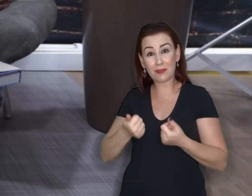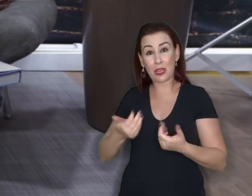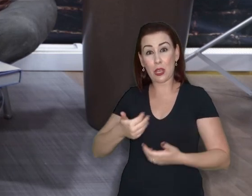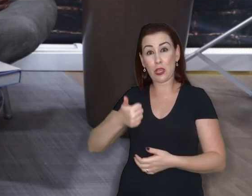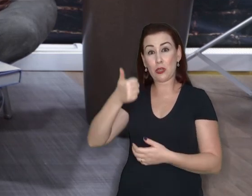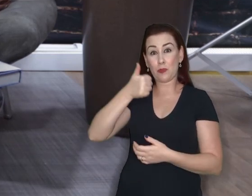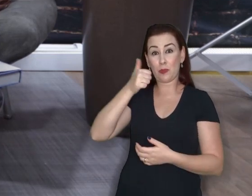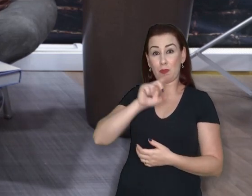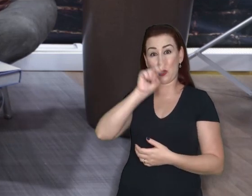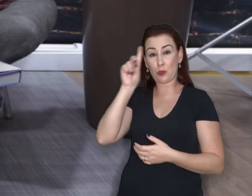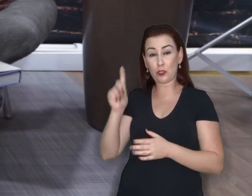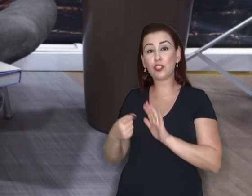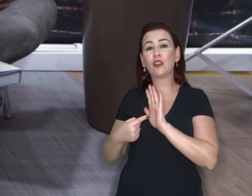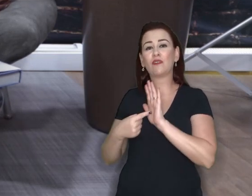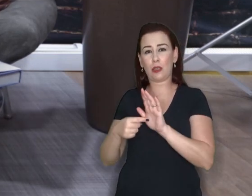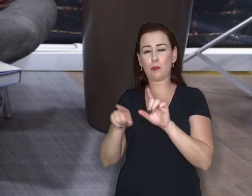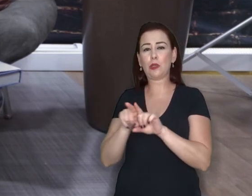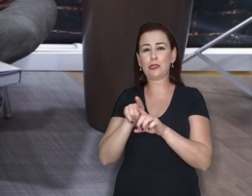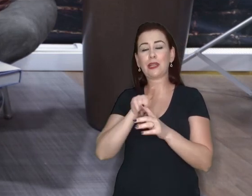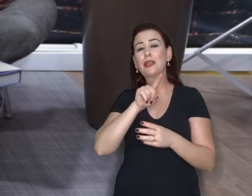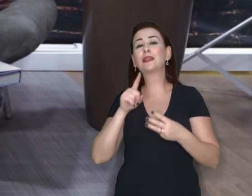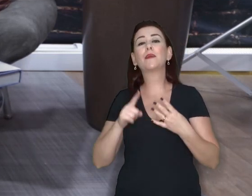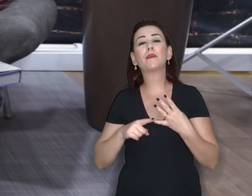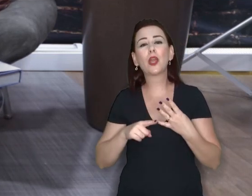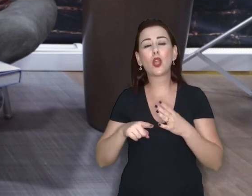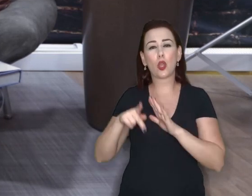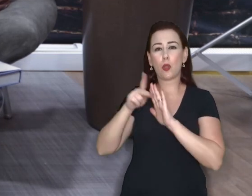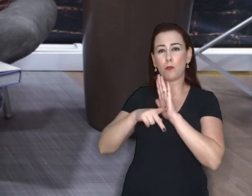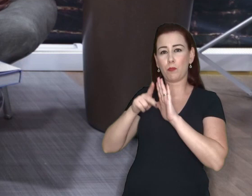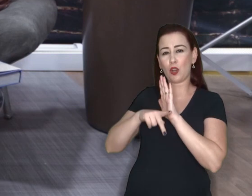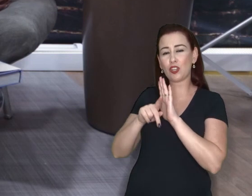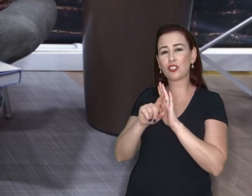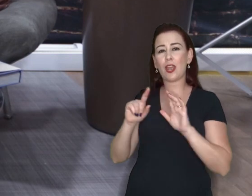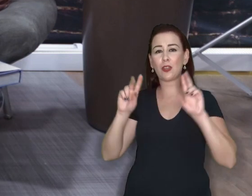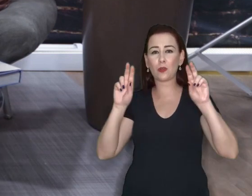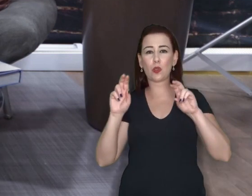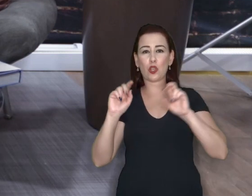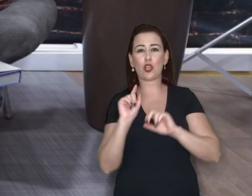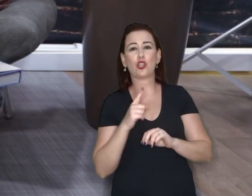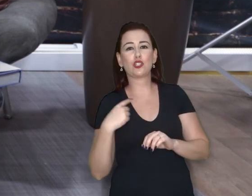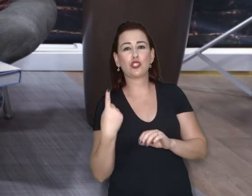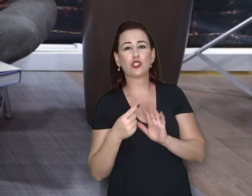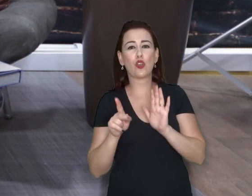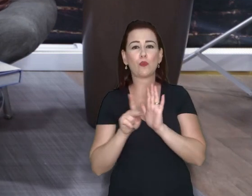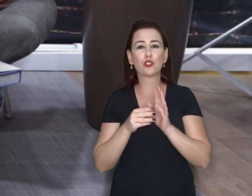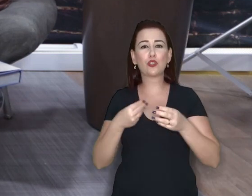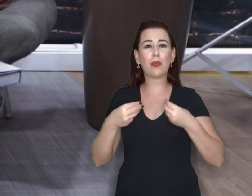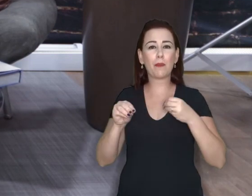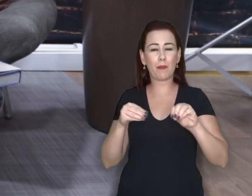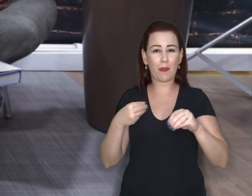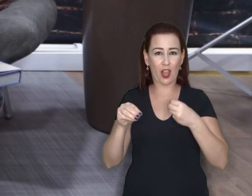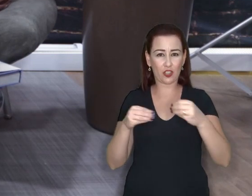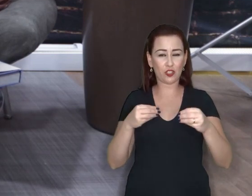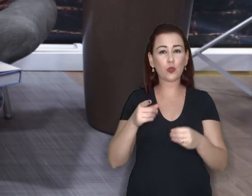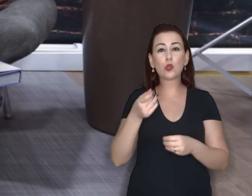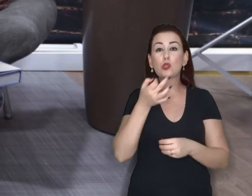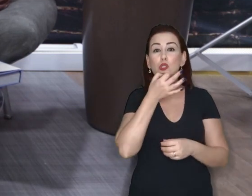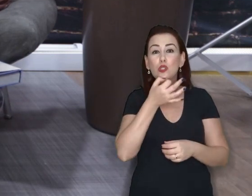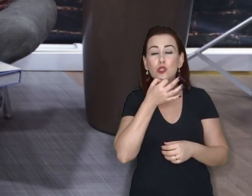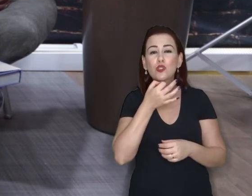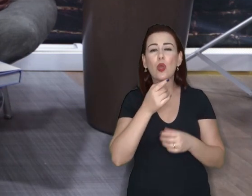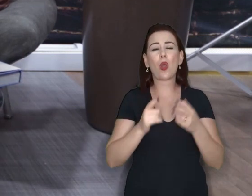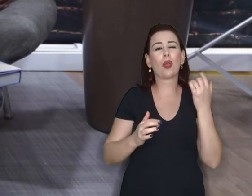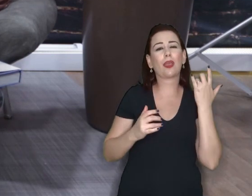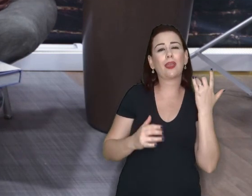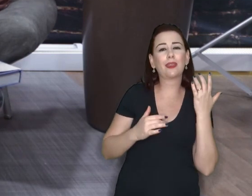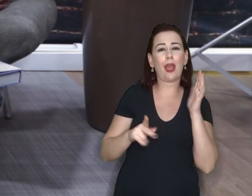a programação do nosso primeiro dia de Mostra da Diversidade, vamos conhecer o projeto Sons de Plástico, da luthier Sara Fadigas,